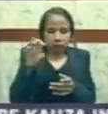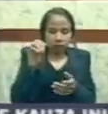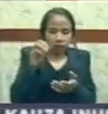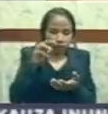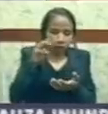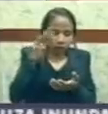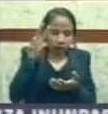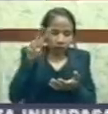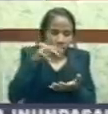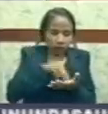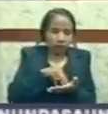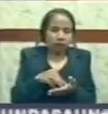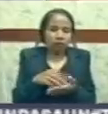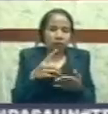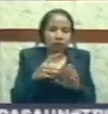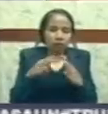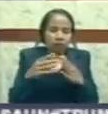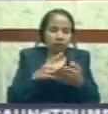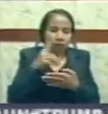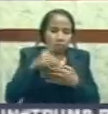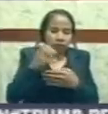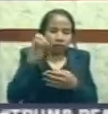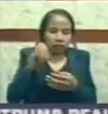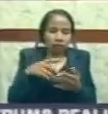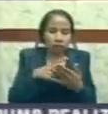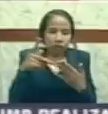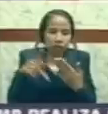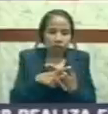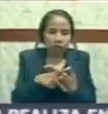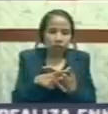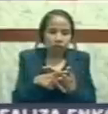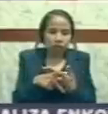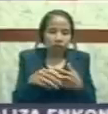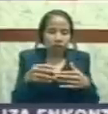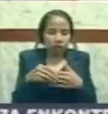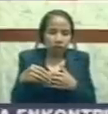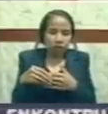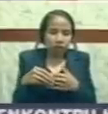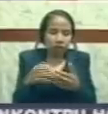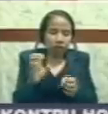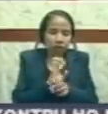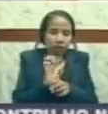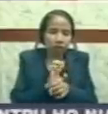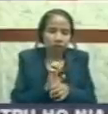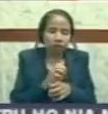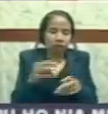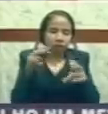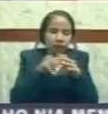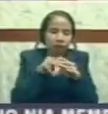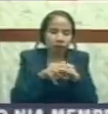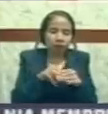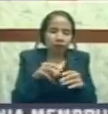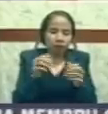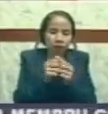2.361.000 e capital de desenvolvimento zero. E o programa Zona Especial de Economia Social de Mercado,